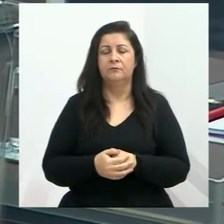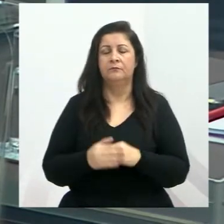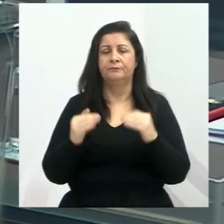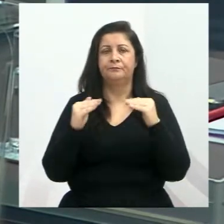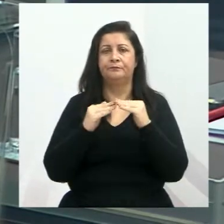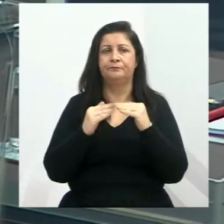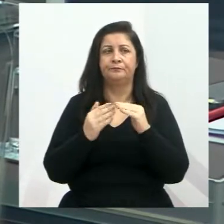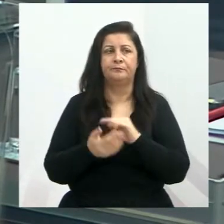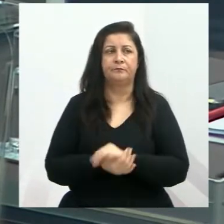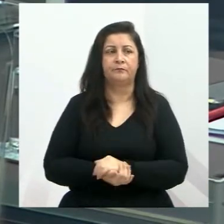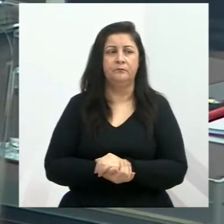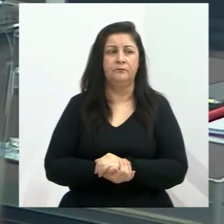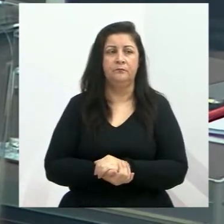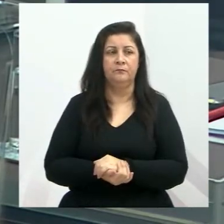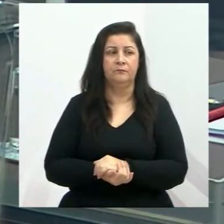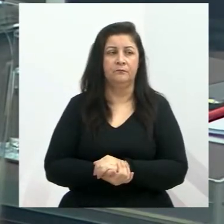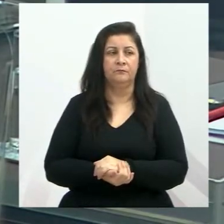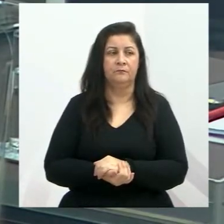favorável.